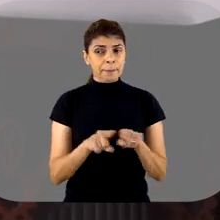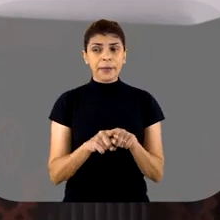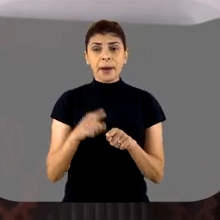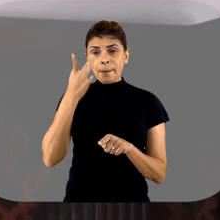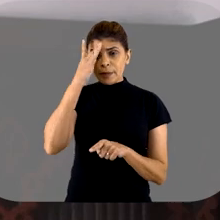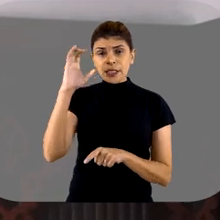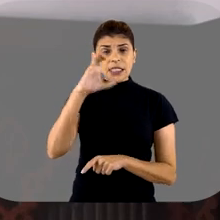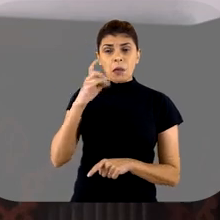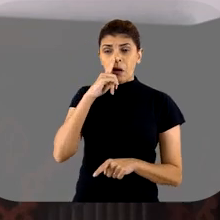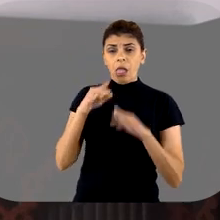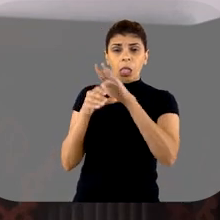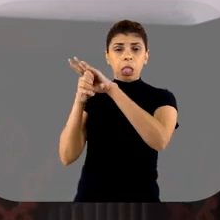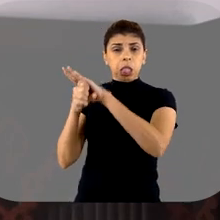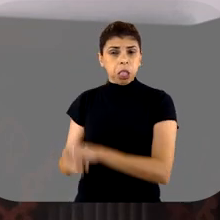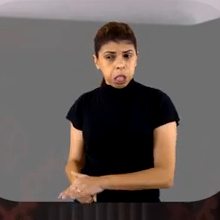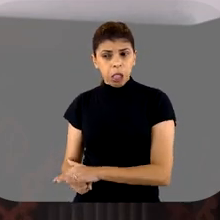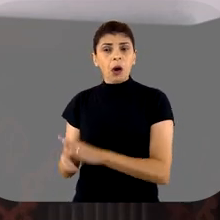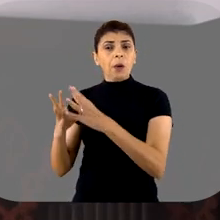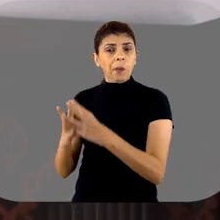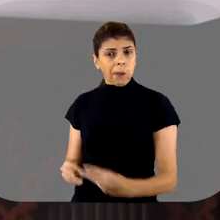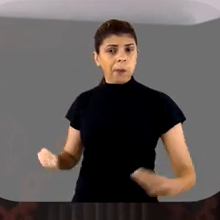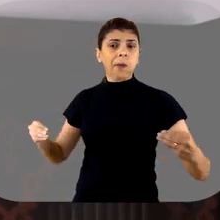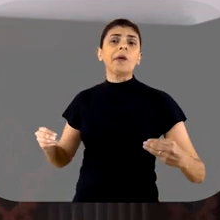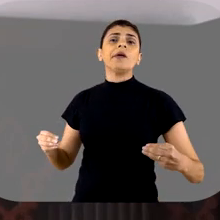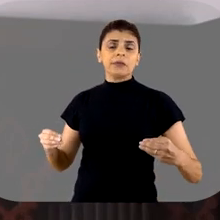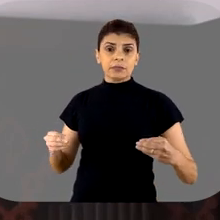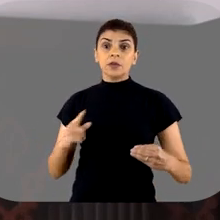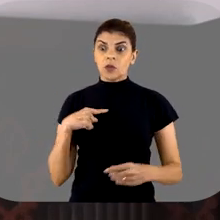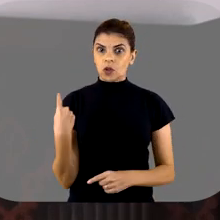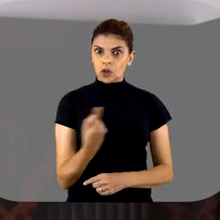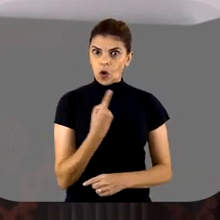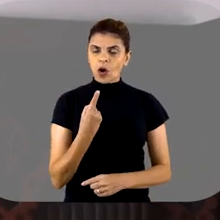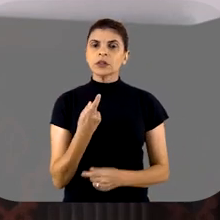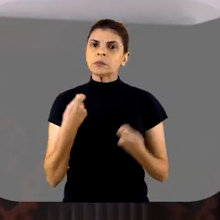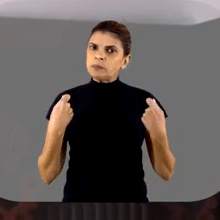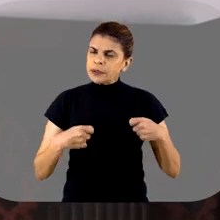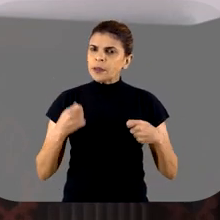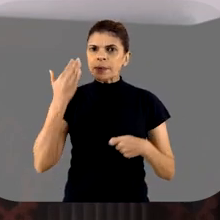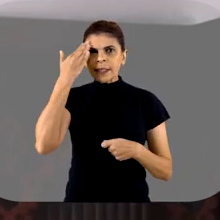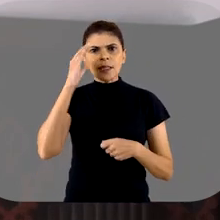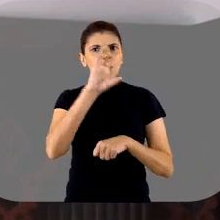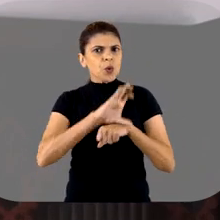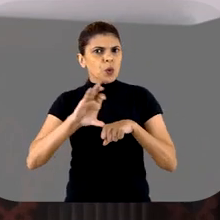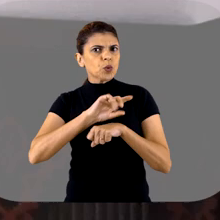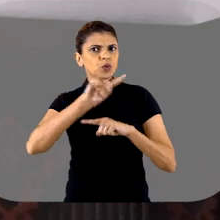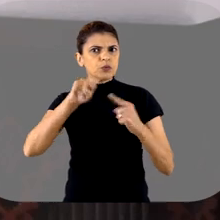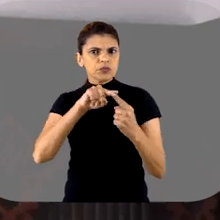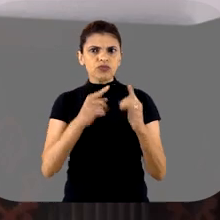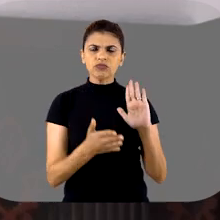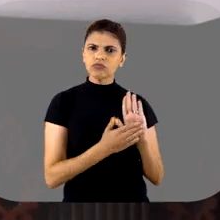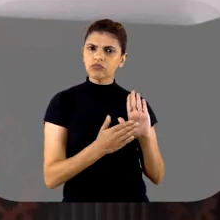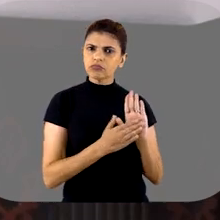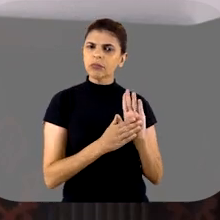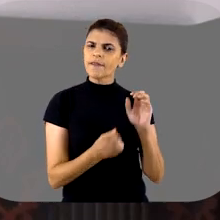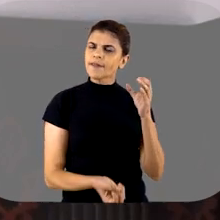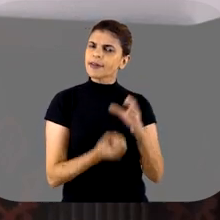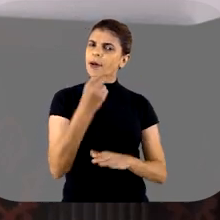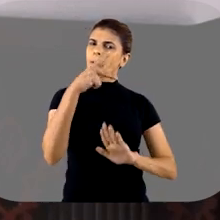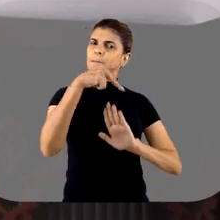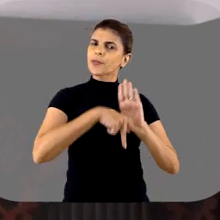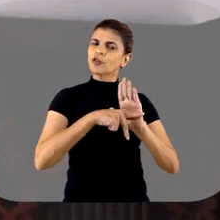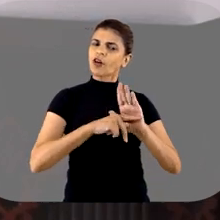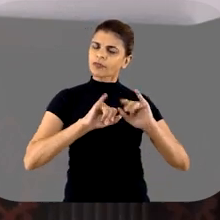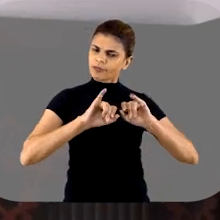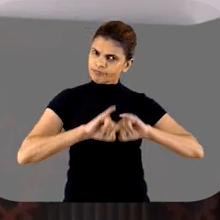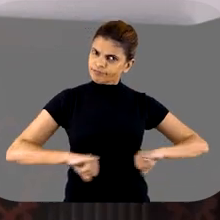evidências científicas estão sendo deliberadamente minimizadas. Então, no final desse curso, a proposta é vocês fazerem um projeto para vocês